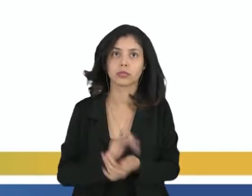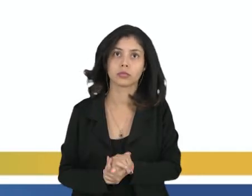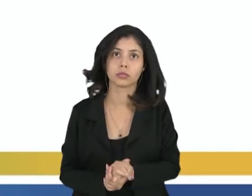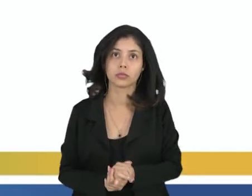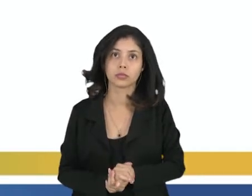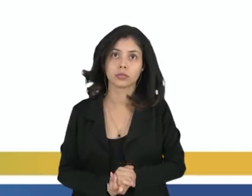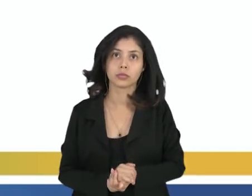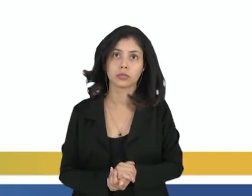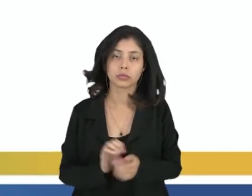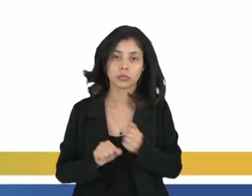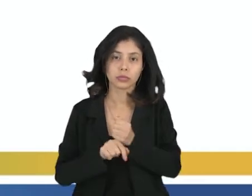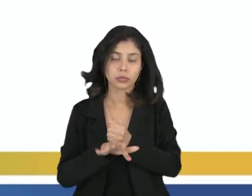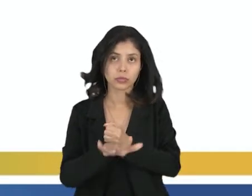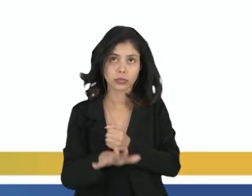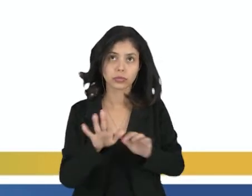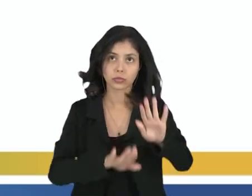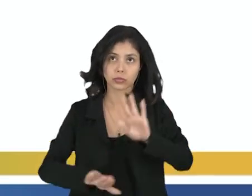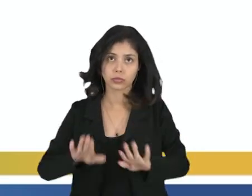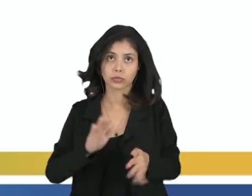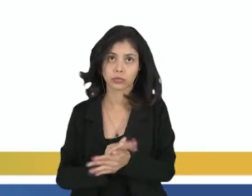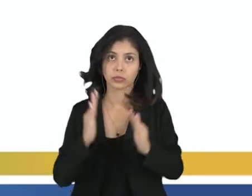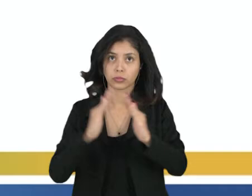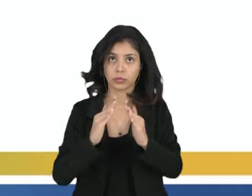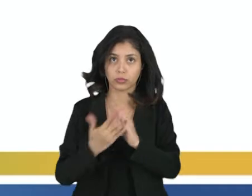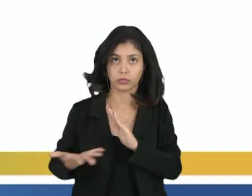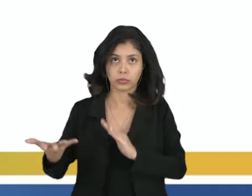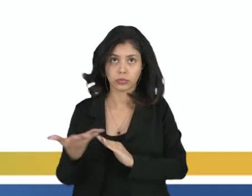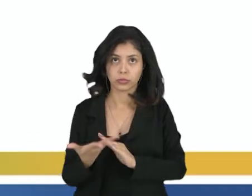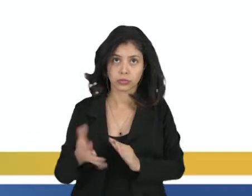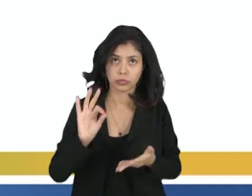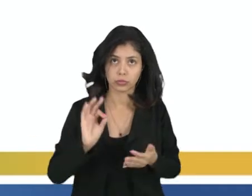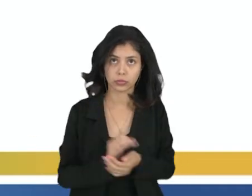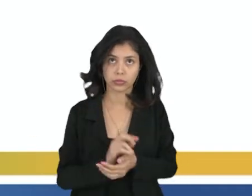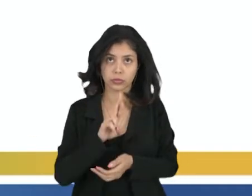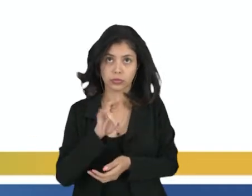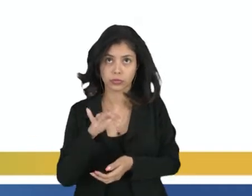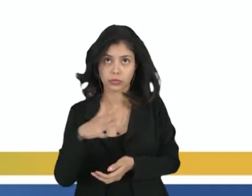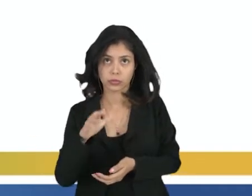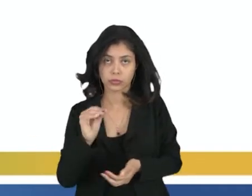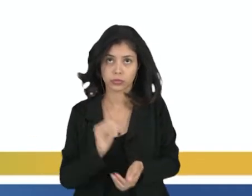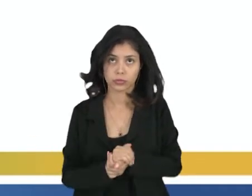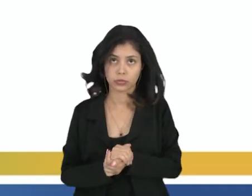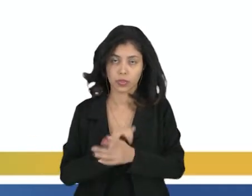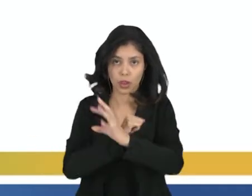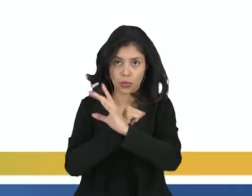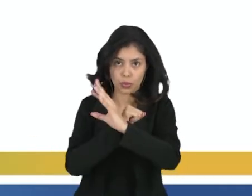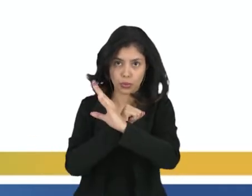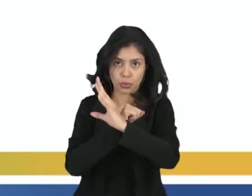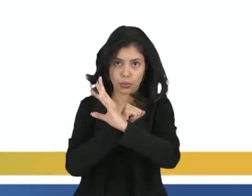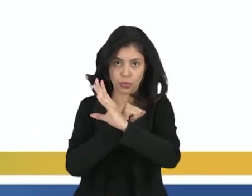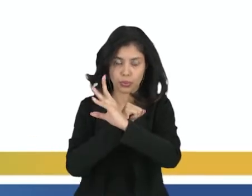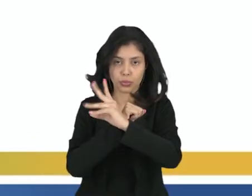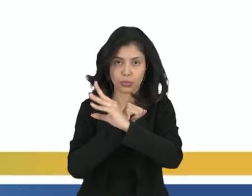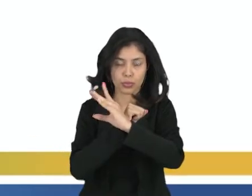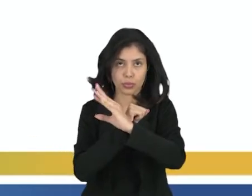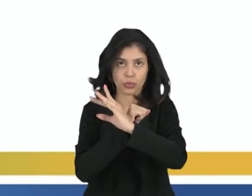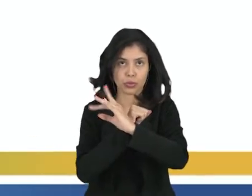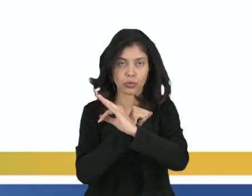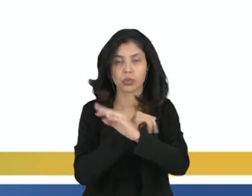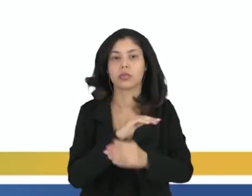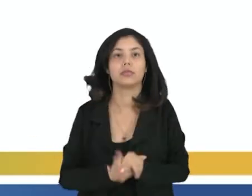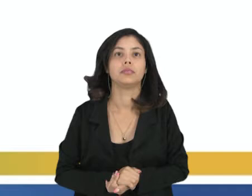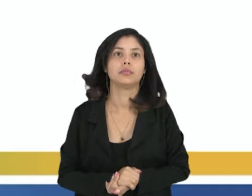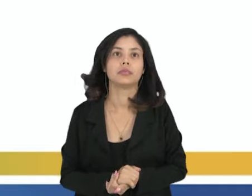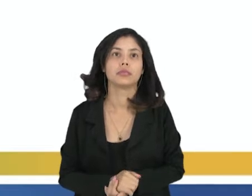no tratamento de esgotos das nossas casas, vai se basear, né, na correção da